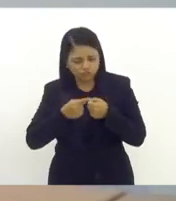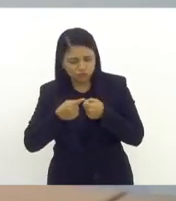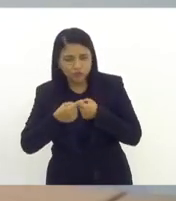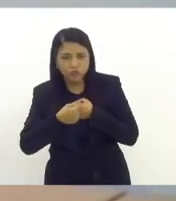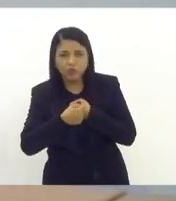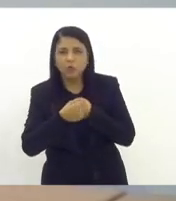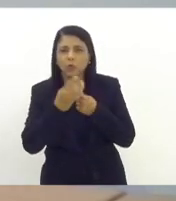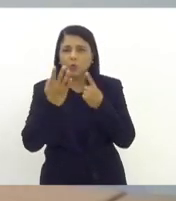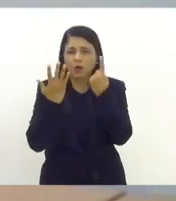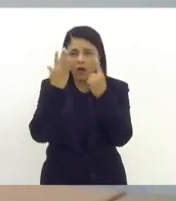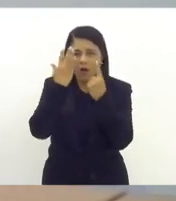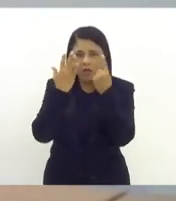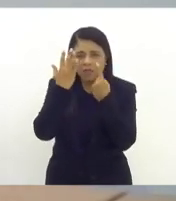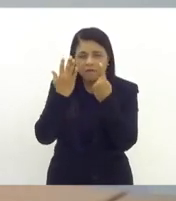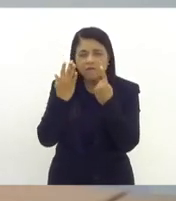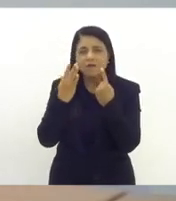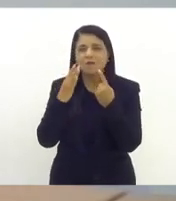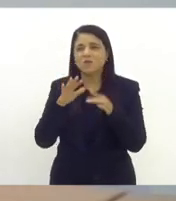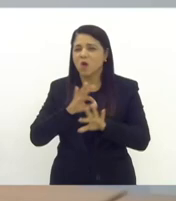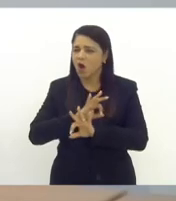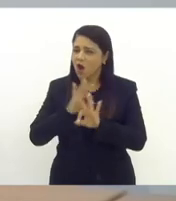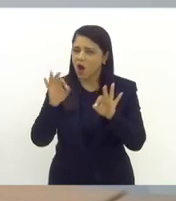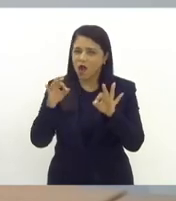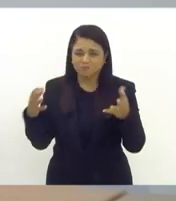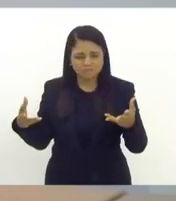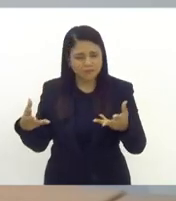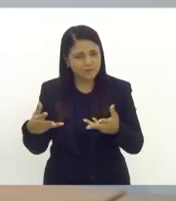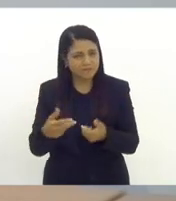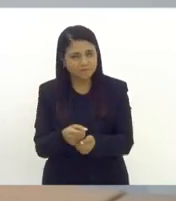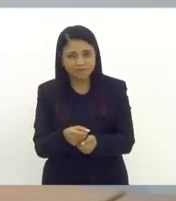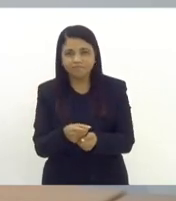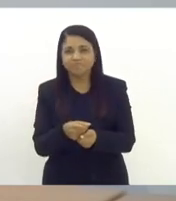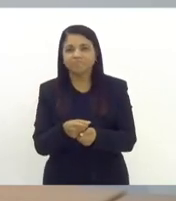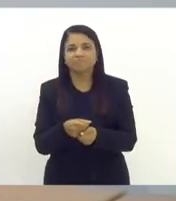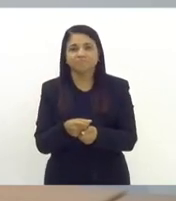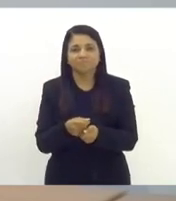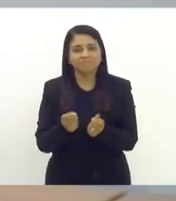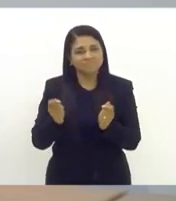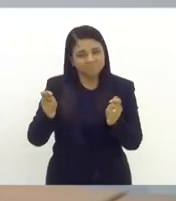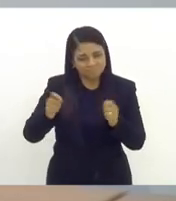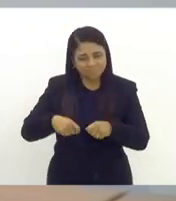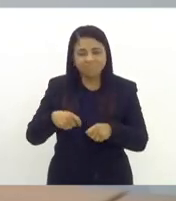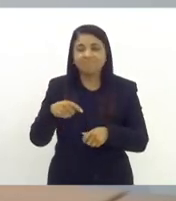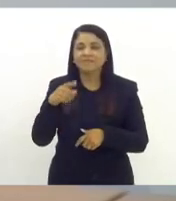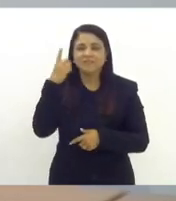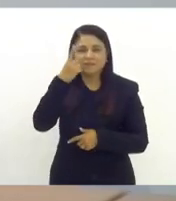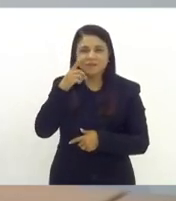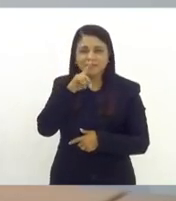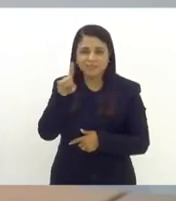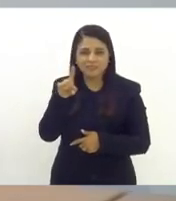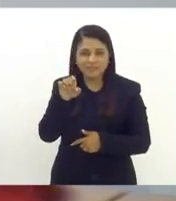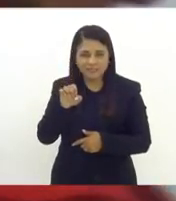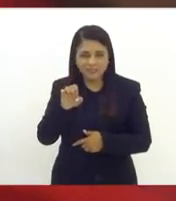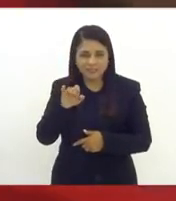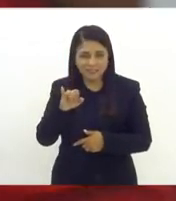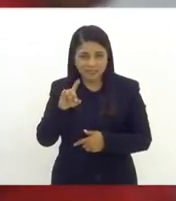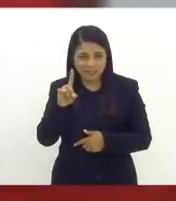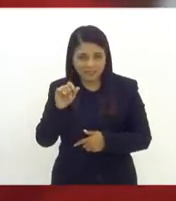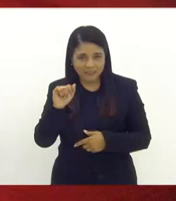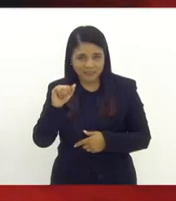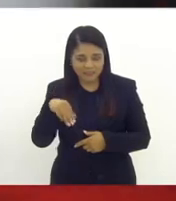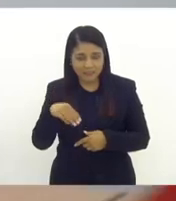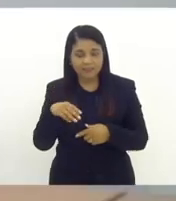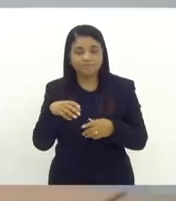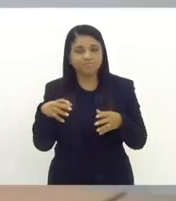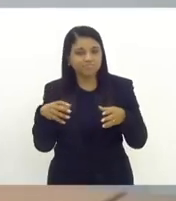são também muito bacanas e com certeza a frente parlamentar em defesa